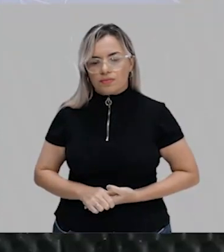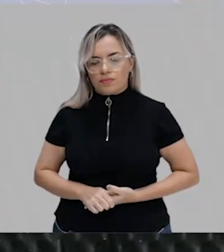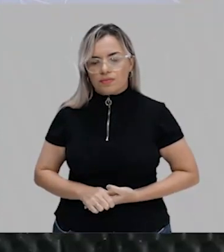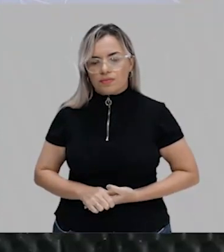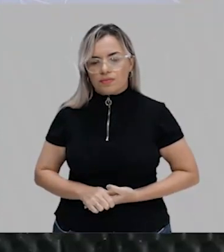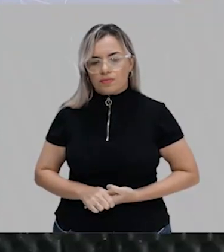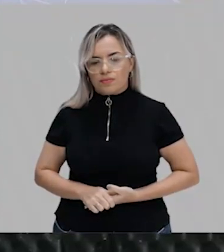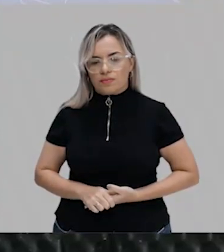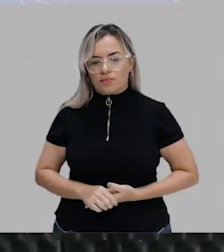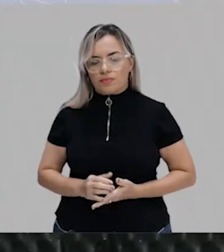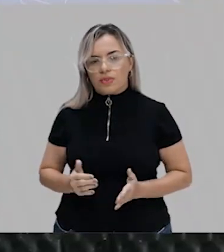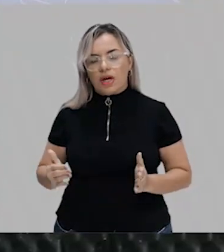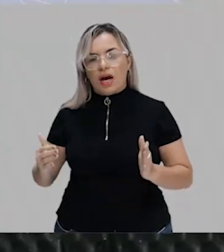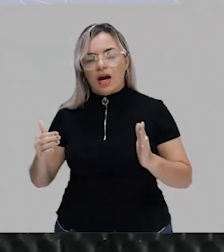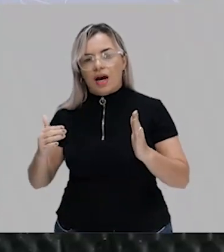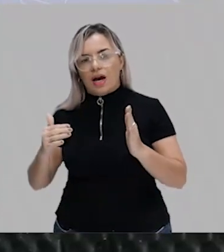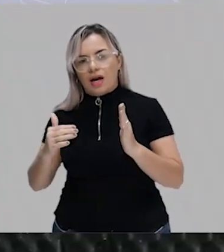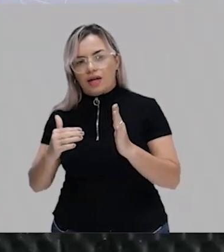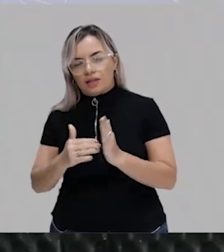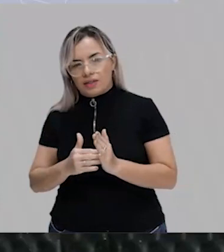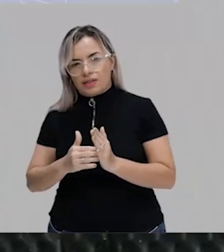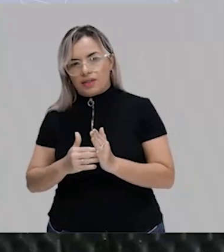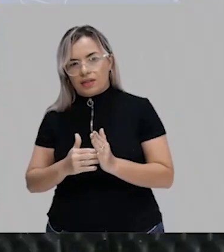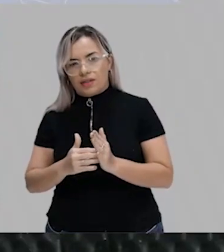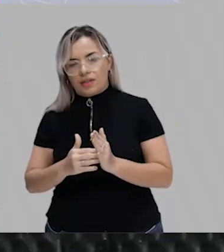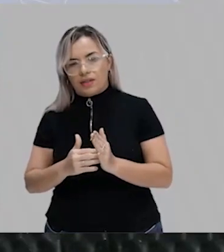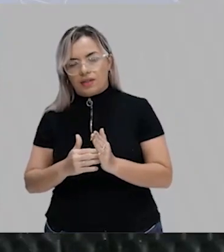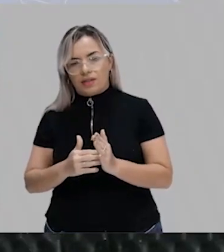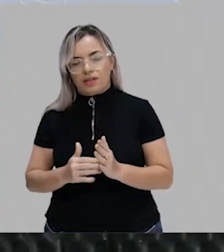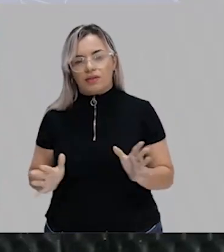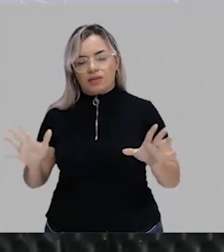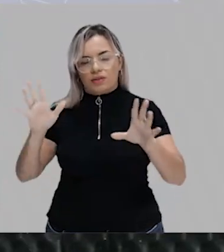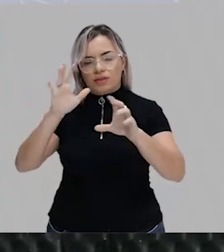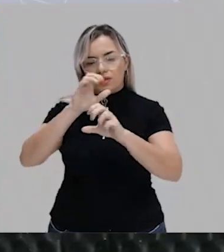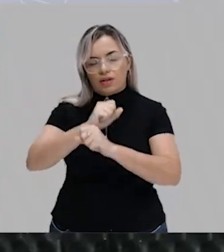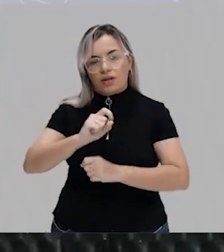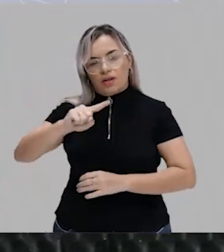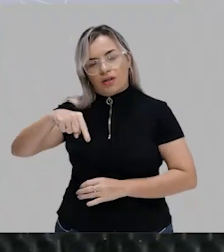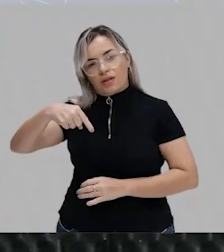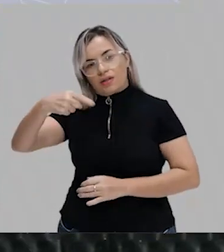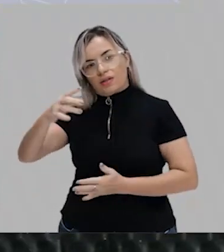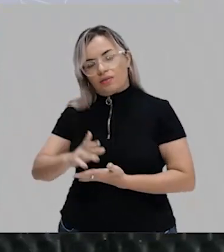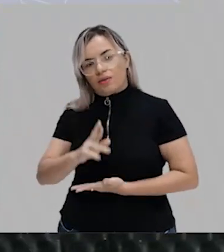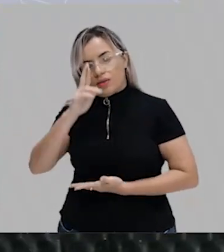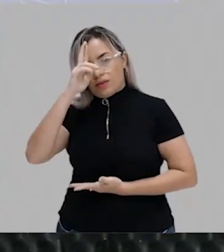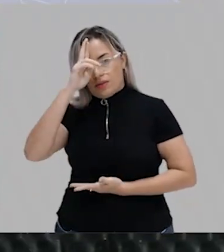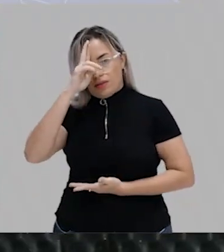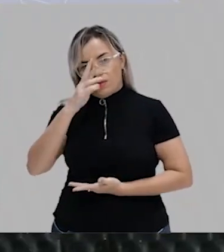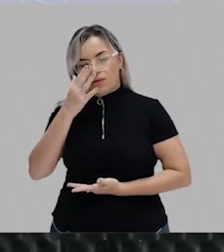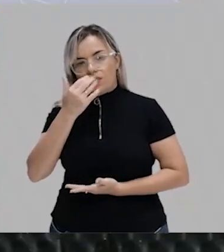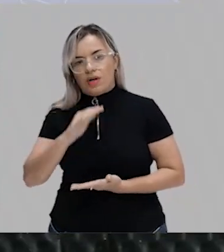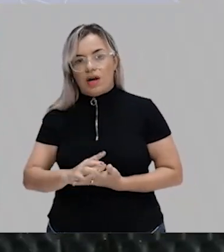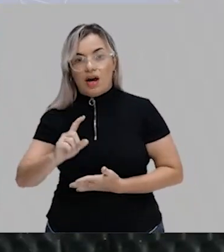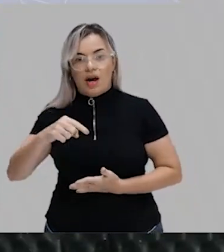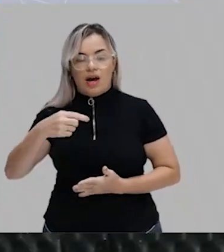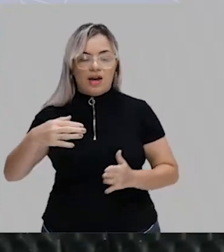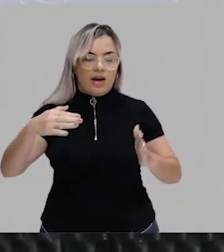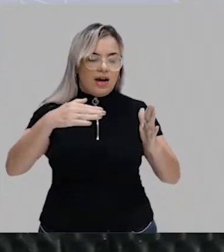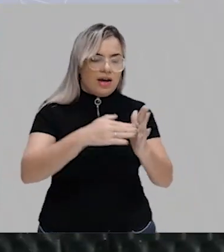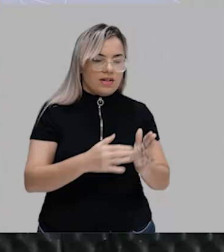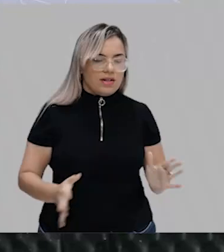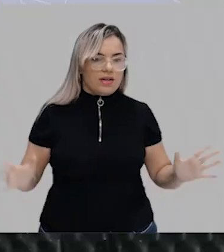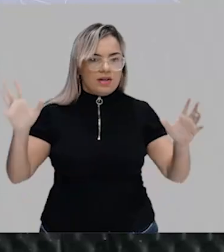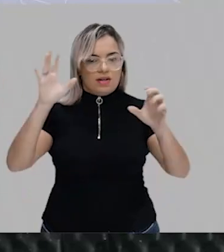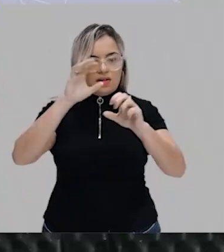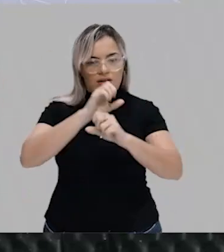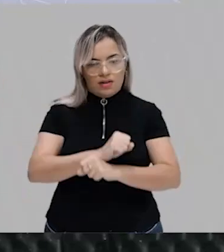tardes, é até o escurecer, tá? Depois das 12 horas, do meio-dia, até o escurecer, até as 6:30, é